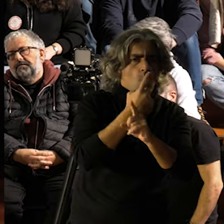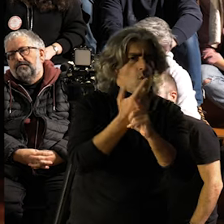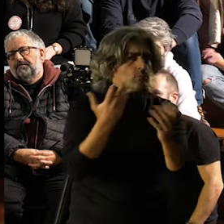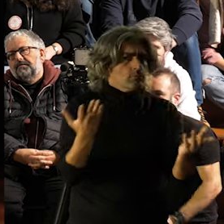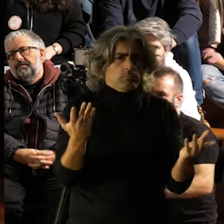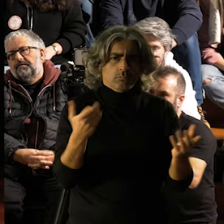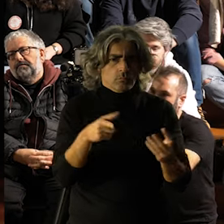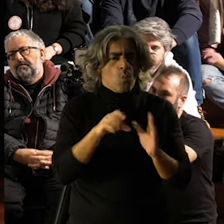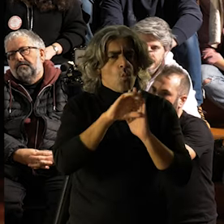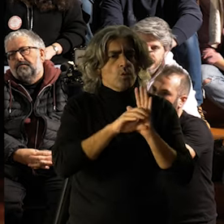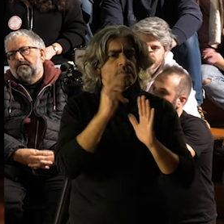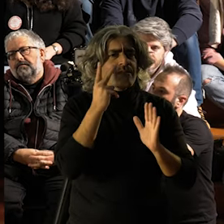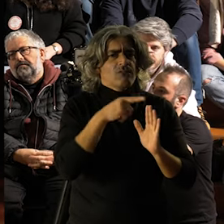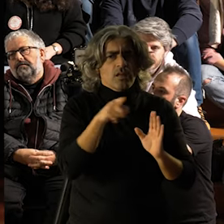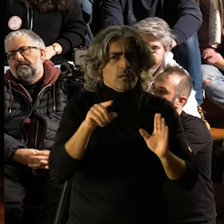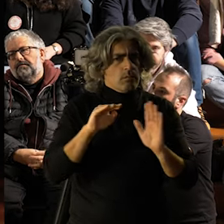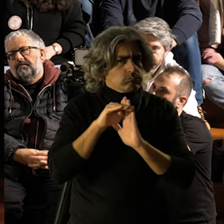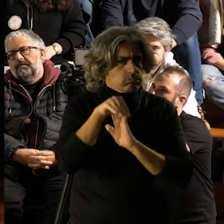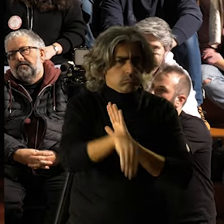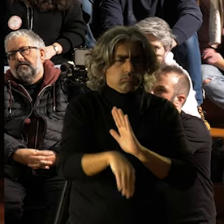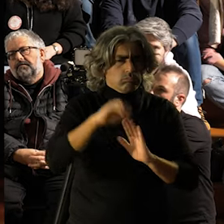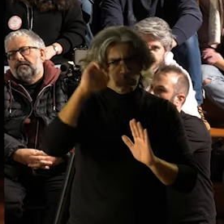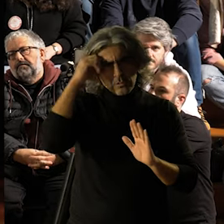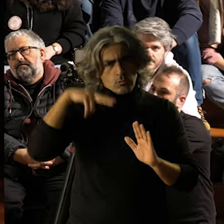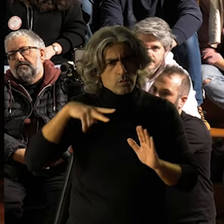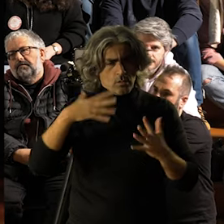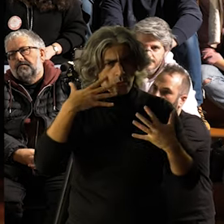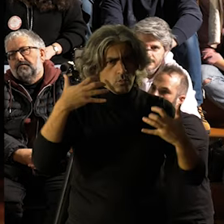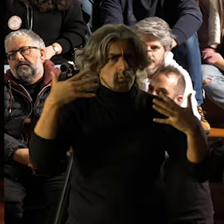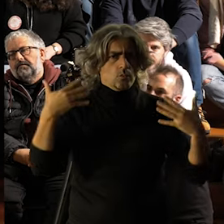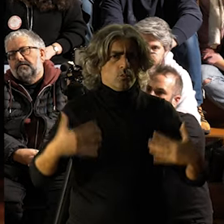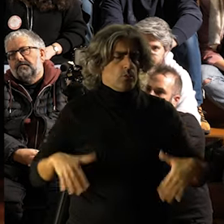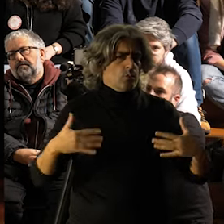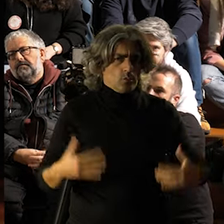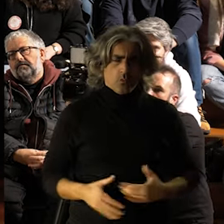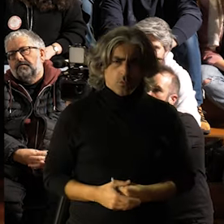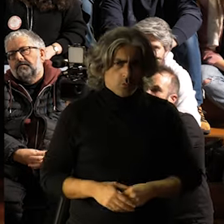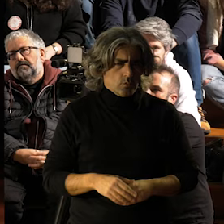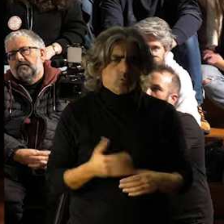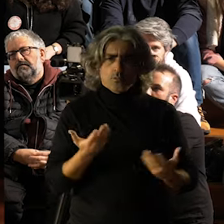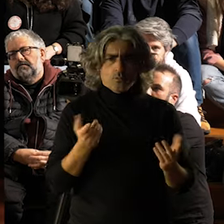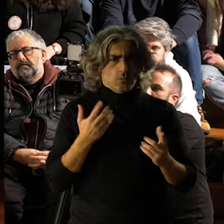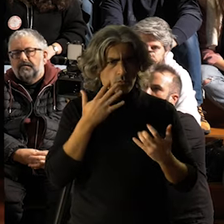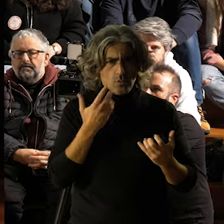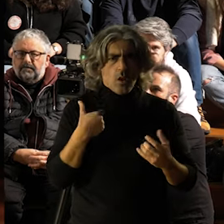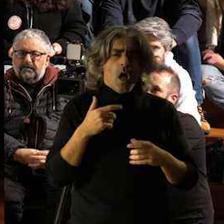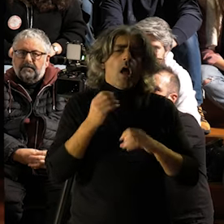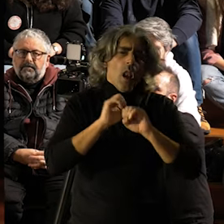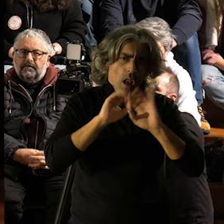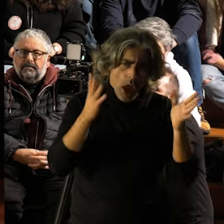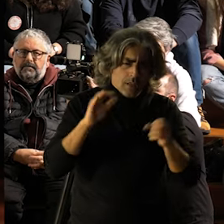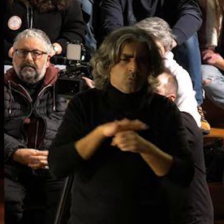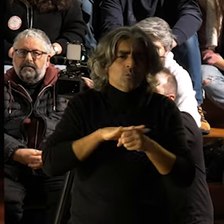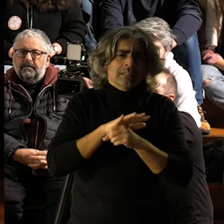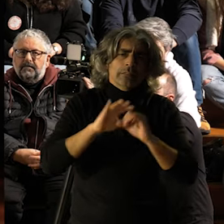a degradação das condições de vida neste país. Sim, nós não negamos a conjuntura difícil.